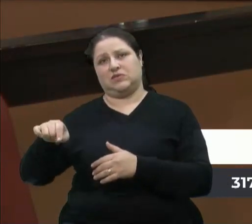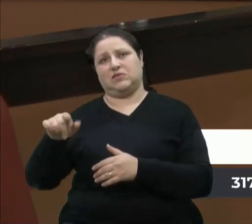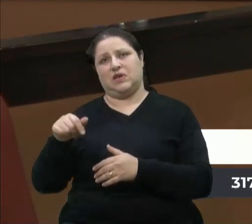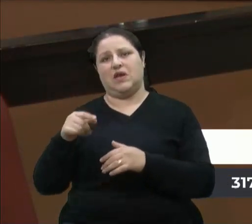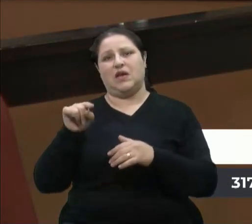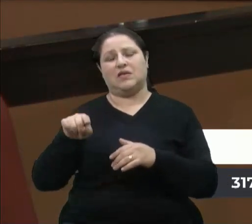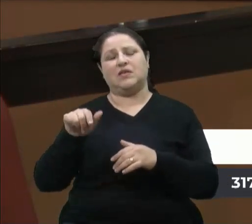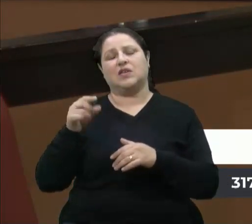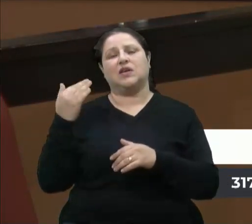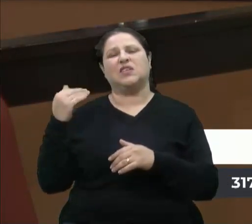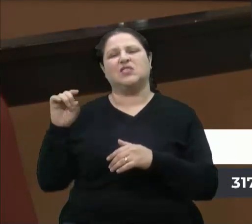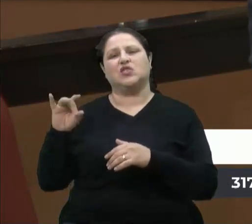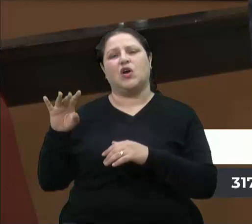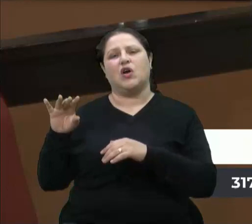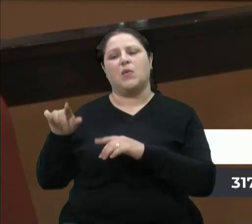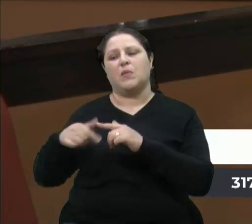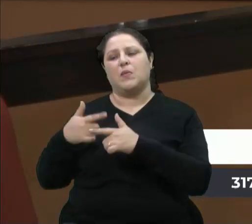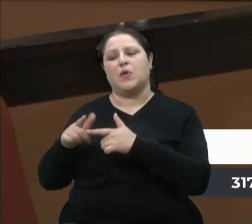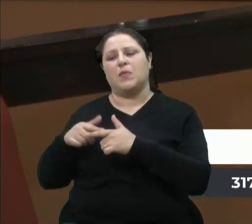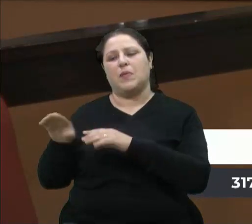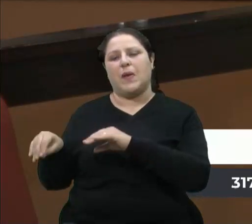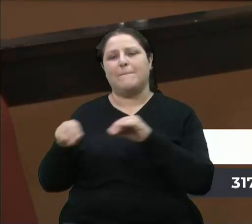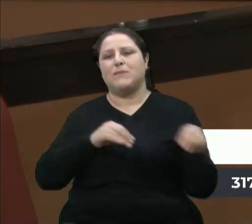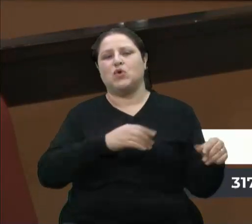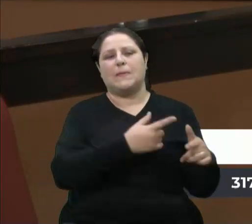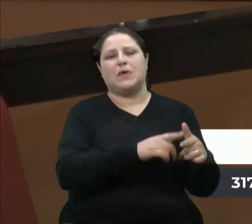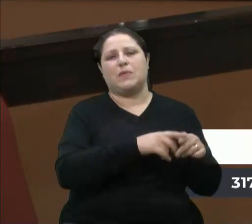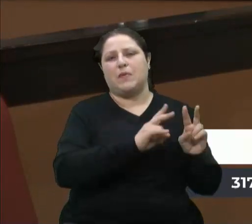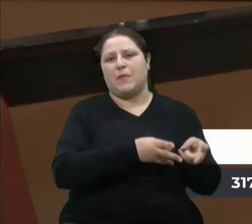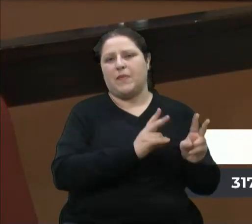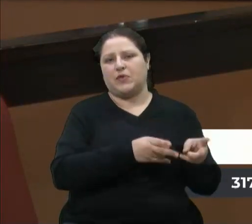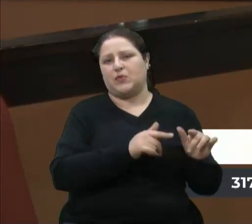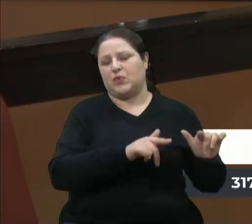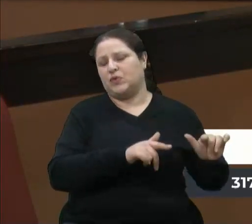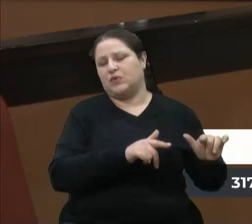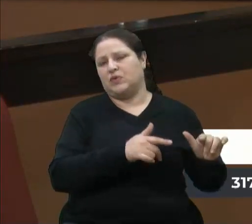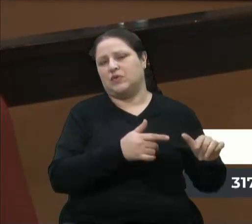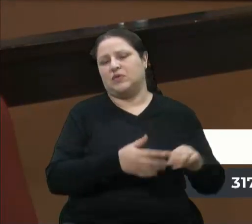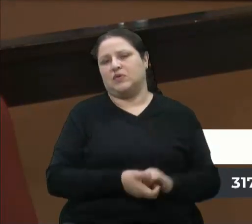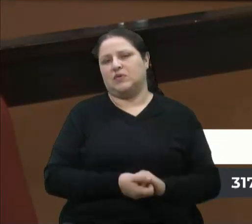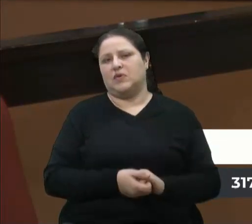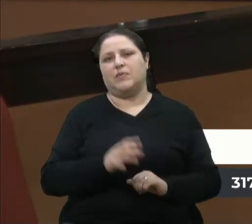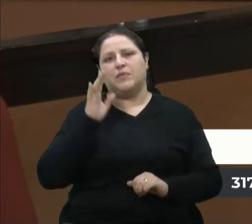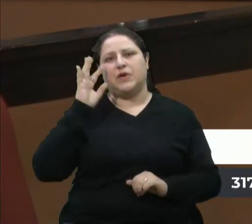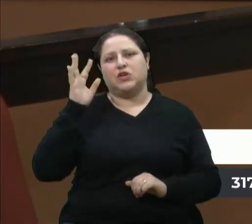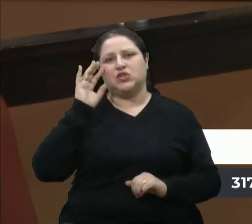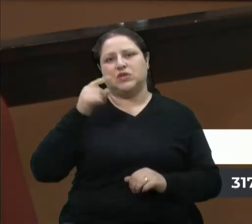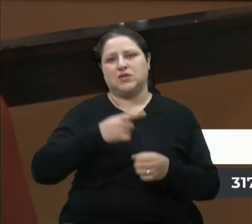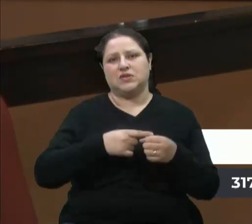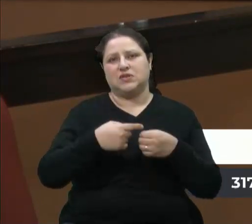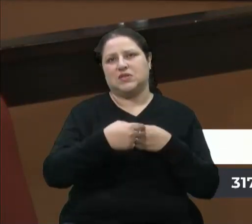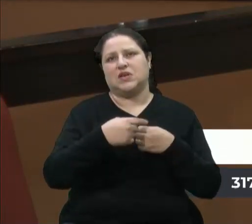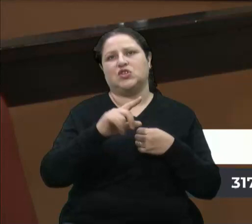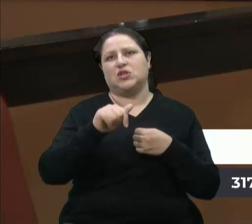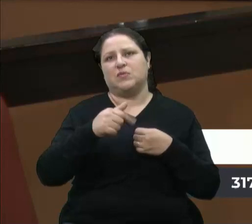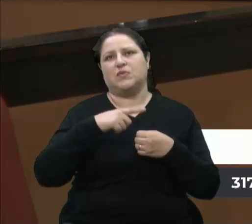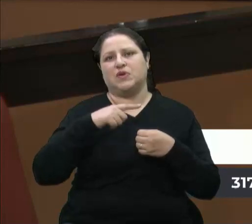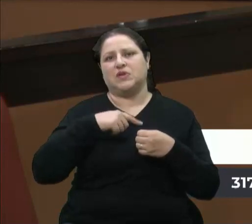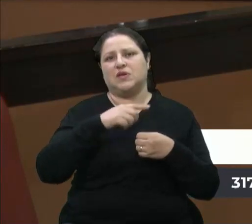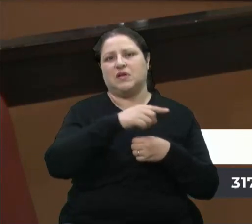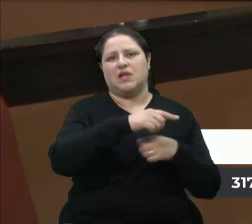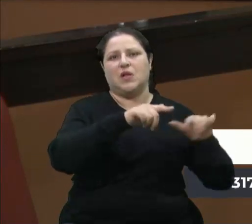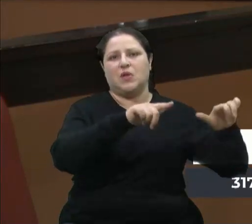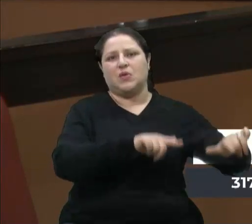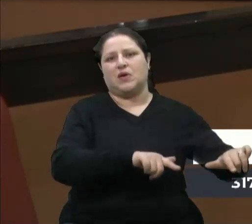problema para um outro lugar. Imagina um dia o município, depois ter que trocar de novo, ficar com aquela área de recosta, e